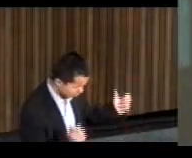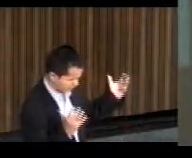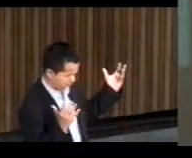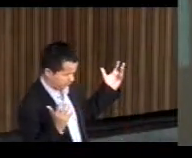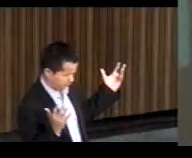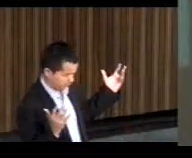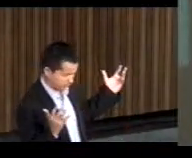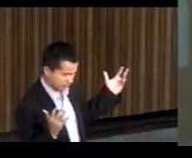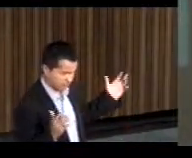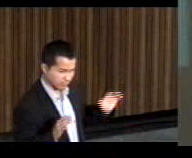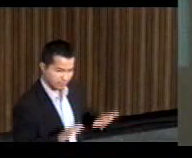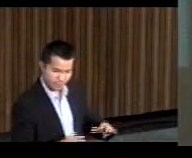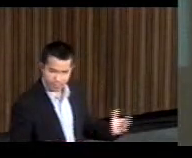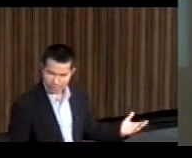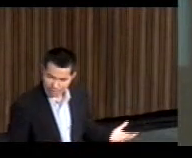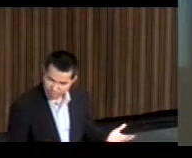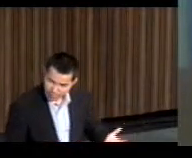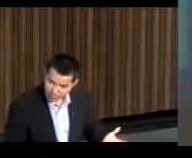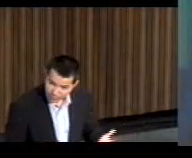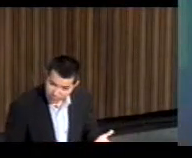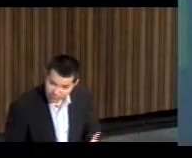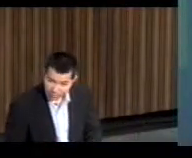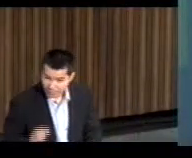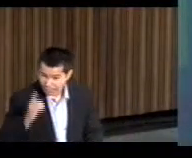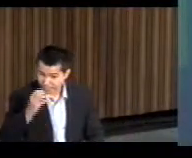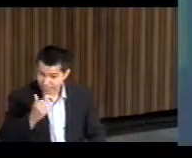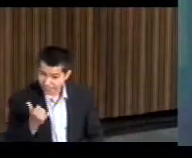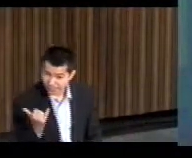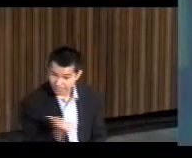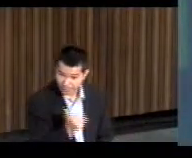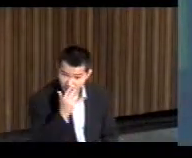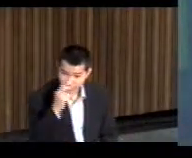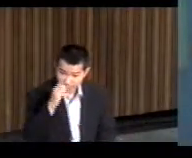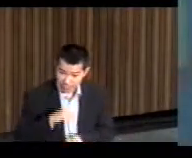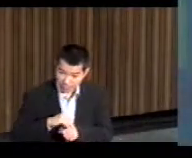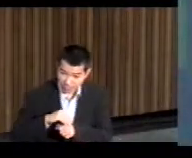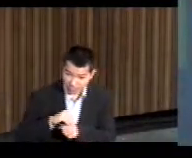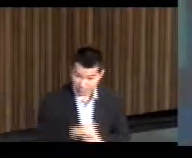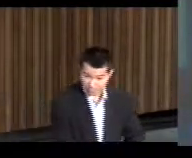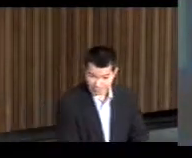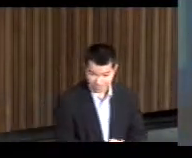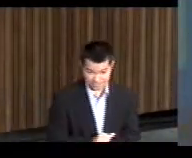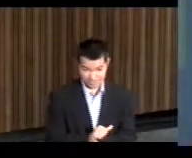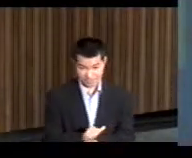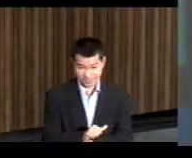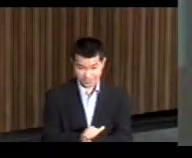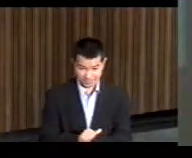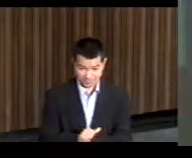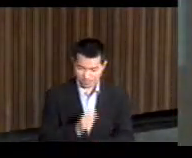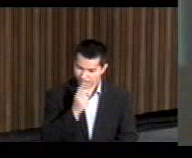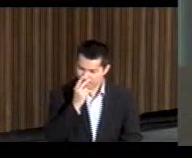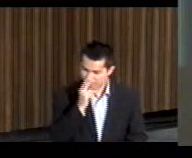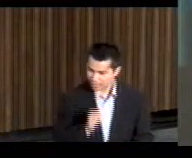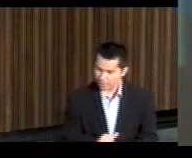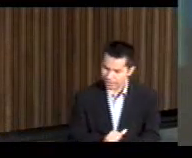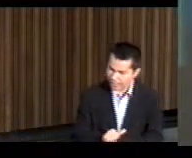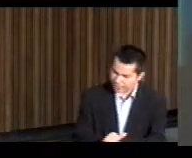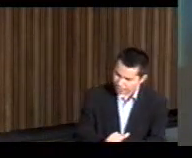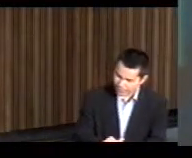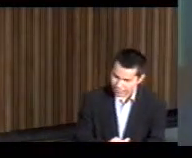E é nessa hora que Deus, ao tocar naquelas coisas, de uma maneira